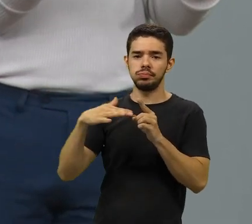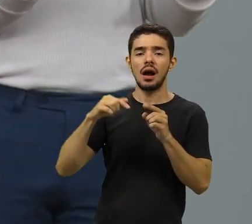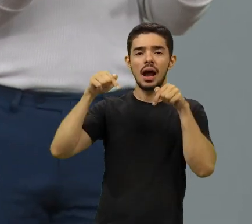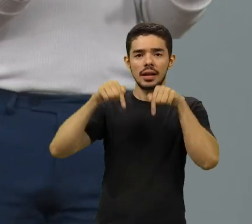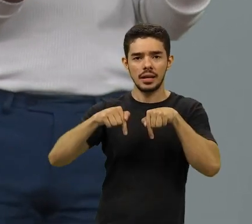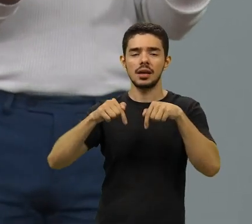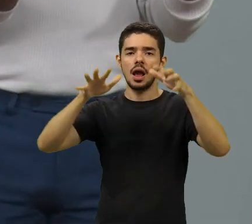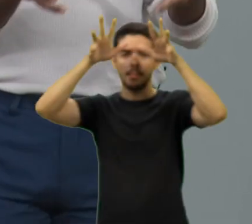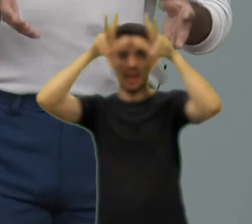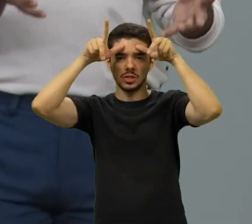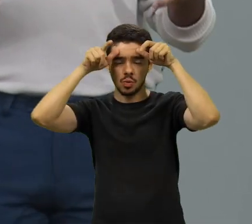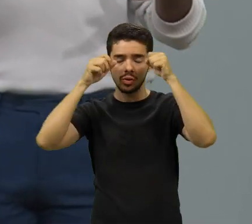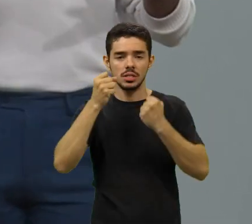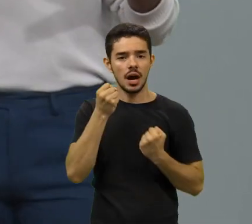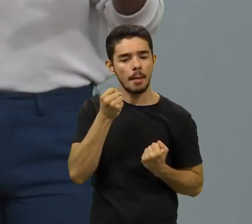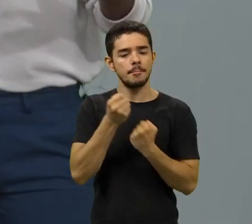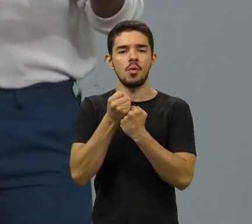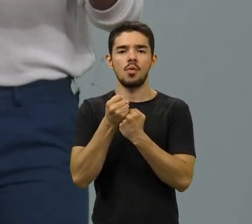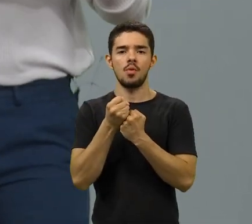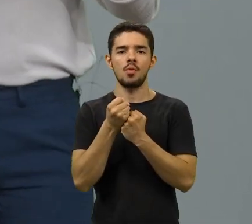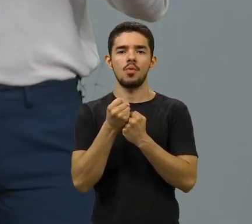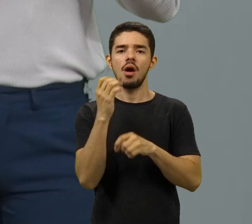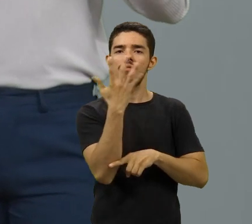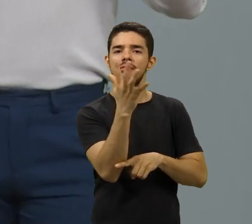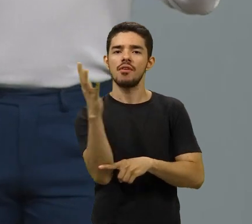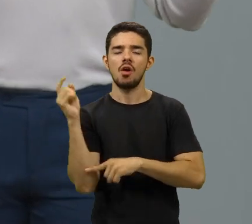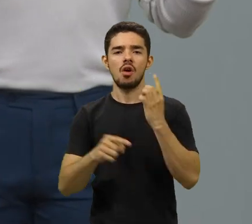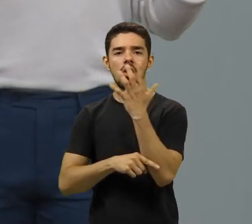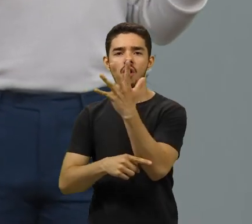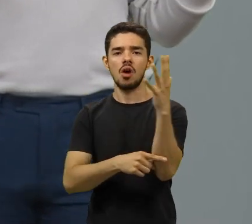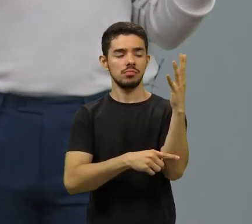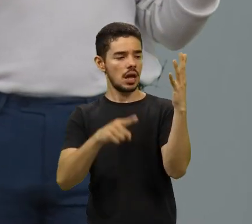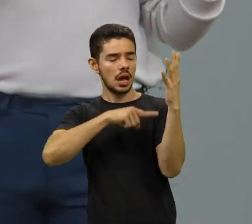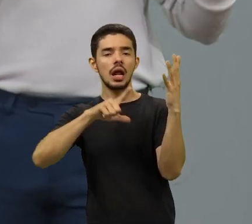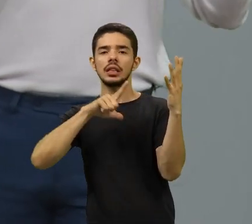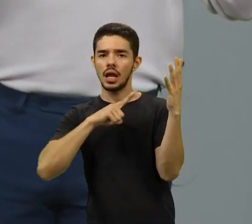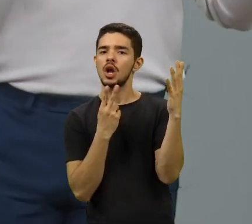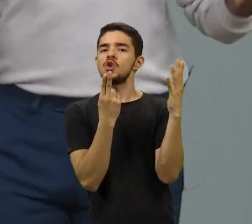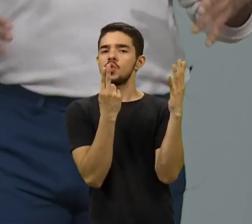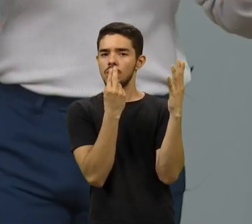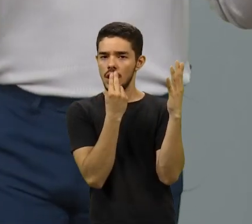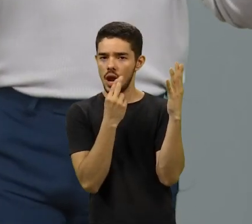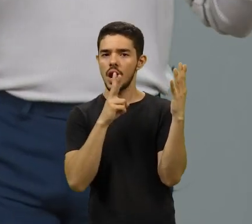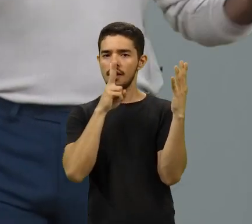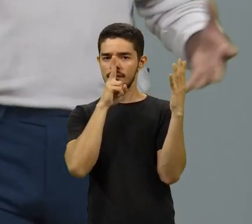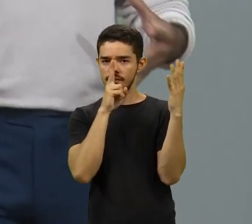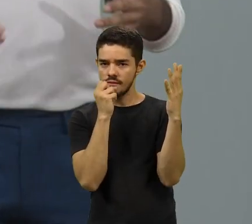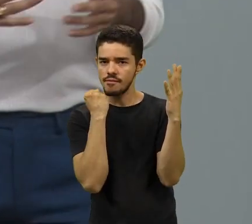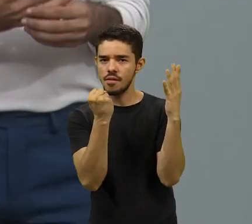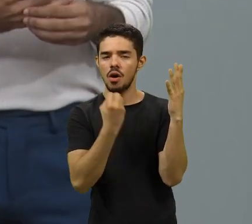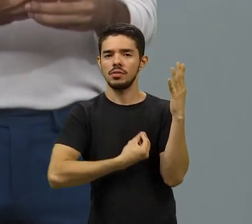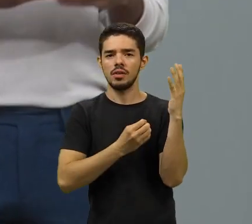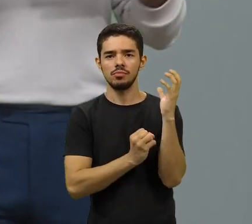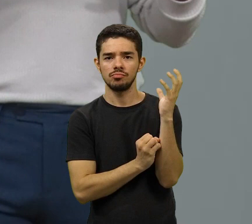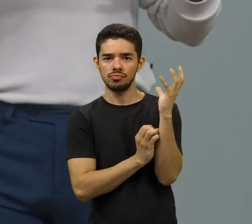sustenta a floresta. Essa floresta vai ter ali um grande aporte de nutrientes. Então ela vai crescer forte,